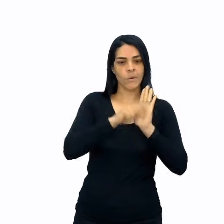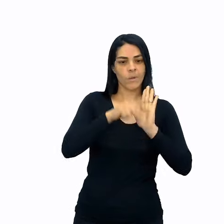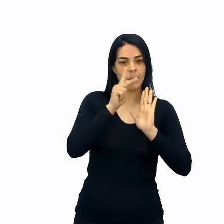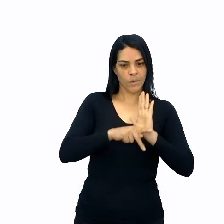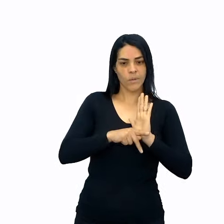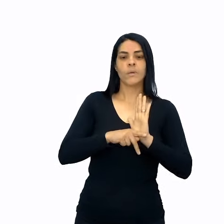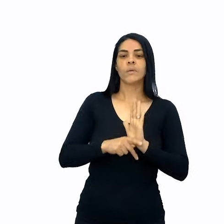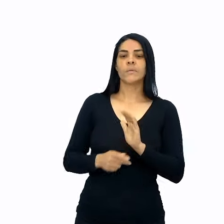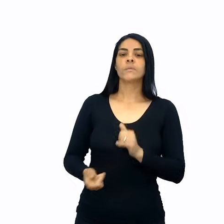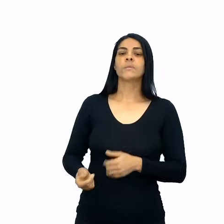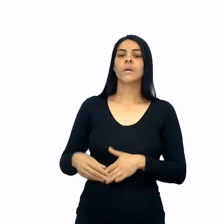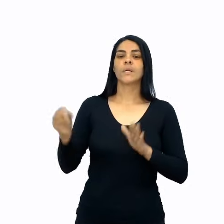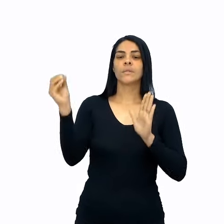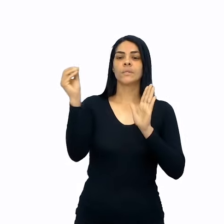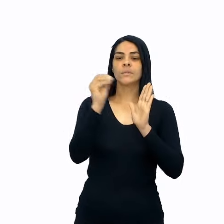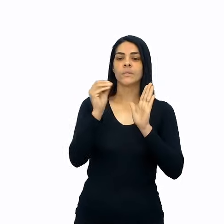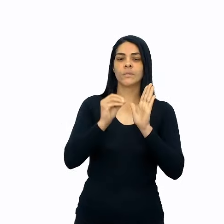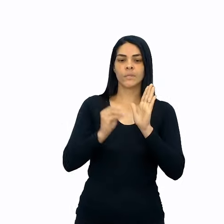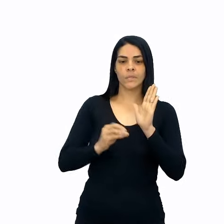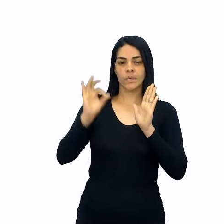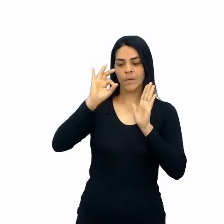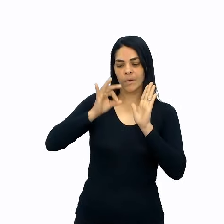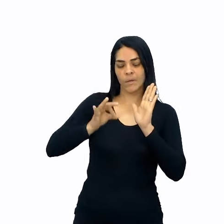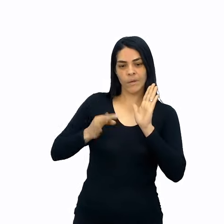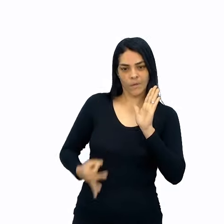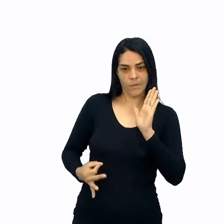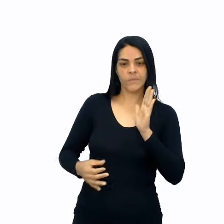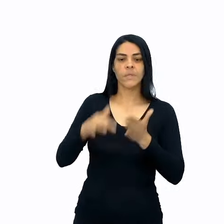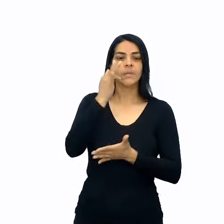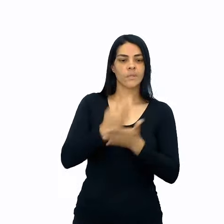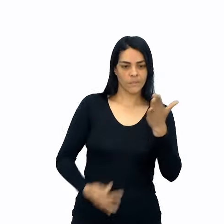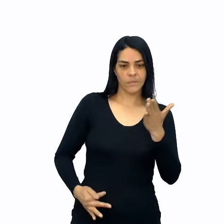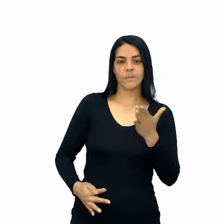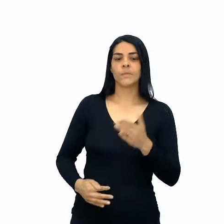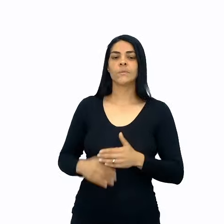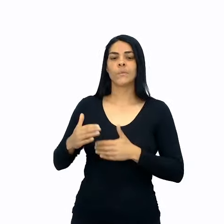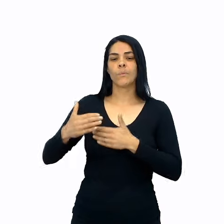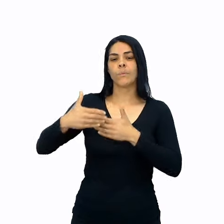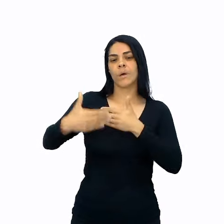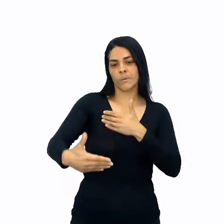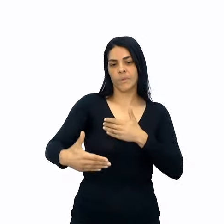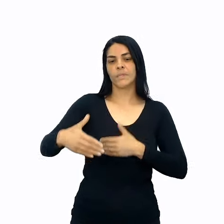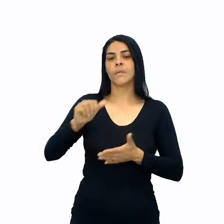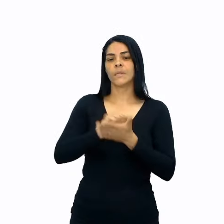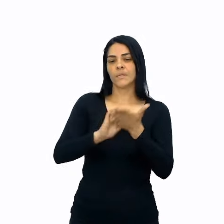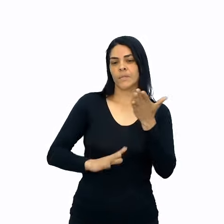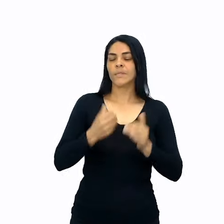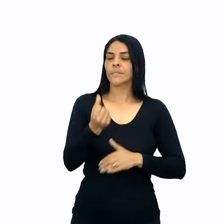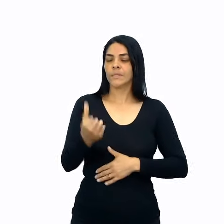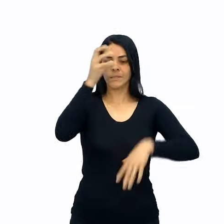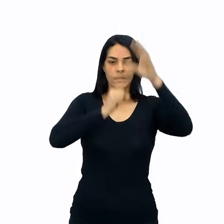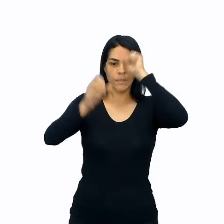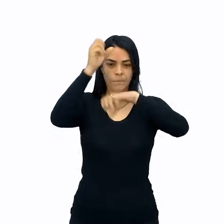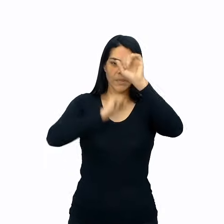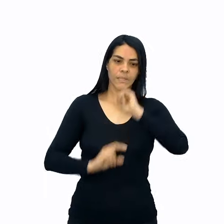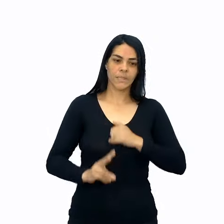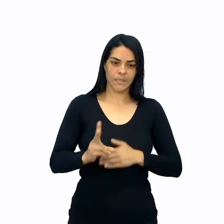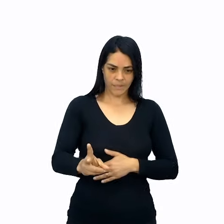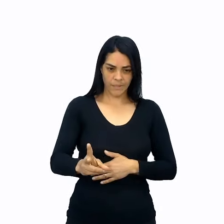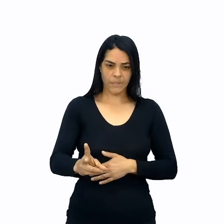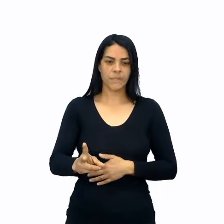textual na sequência de atividades 6 do Aprender Sempre. Aqui, então, é dos anos finais, viu?